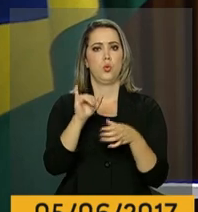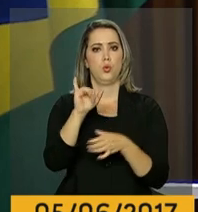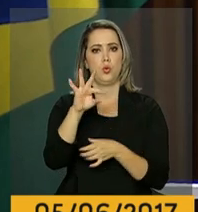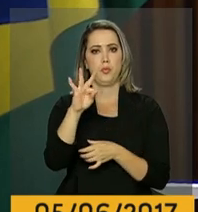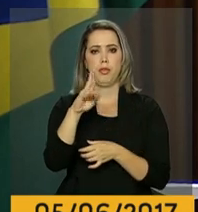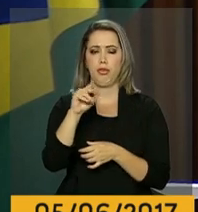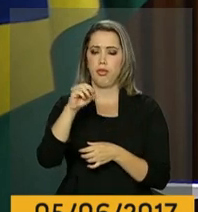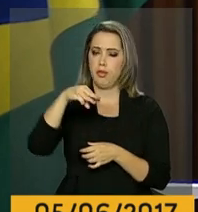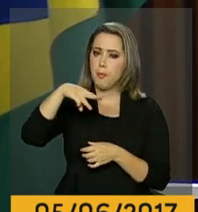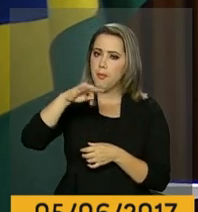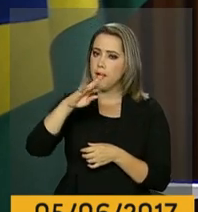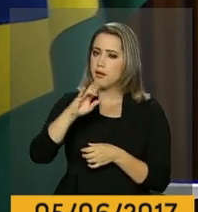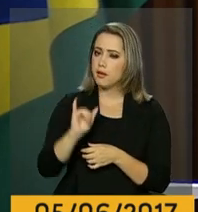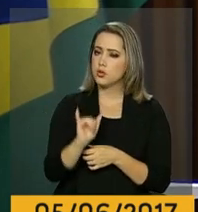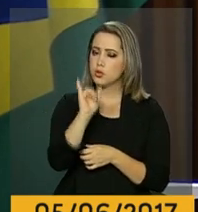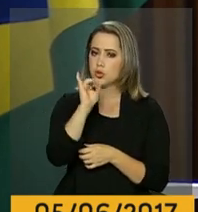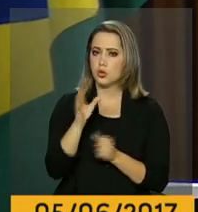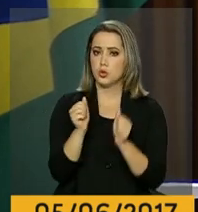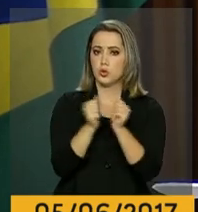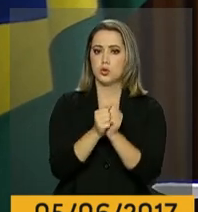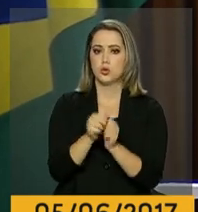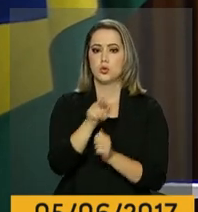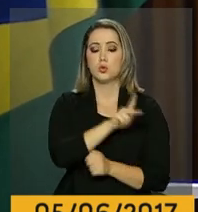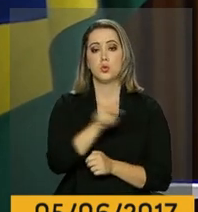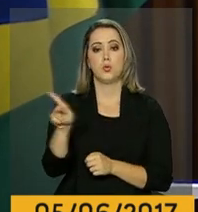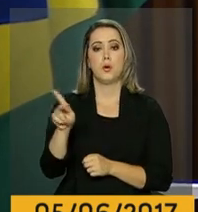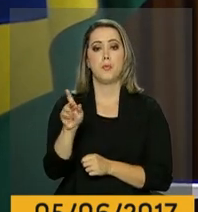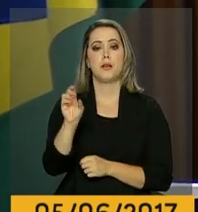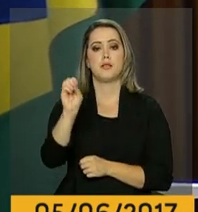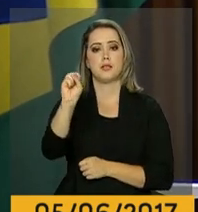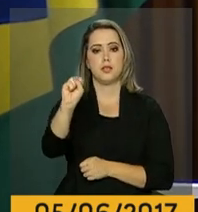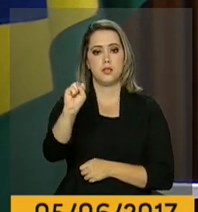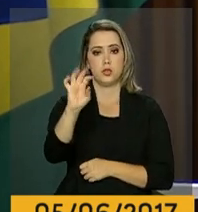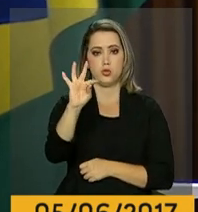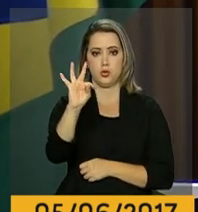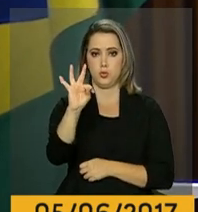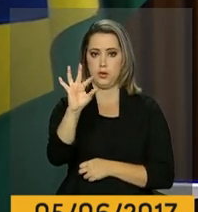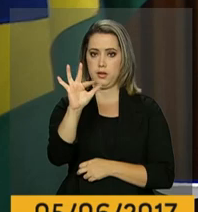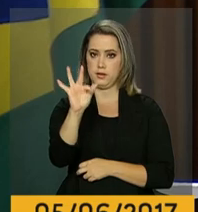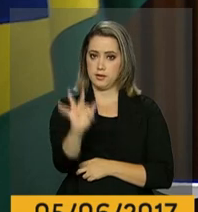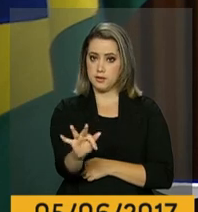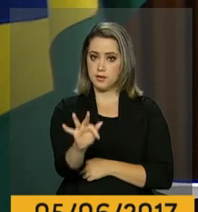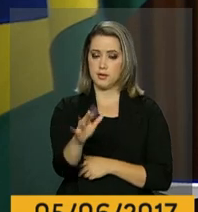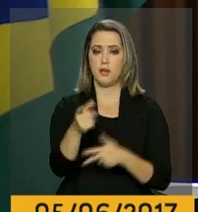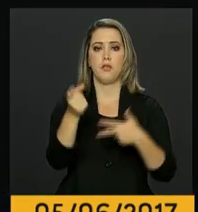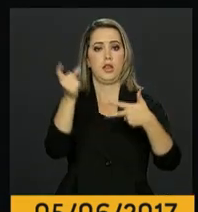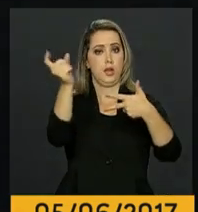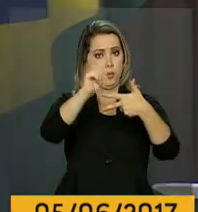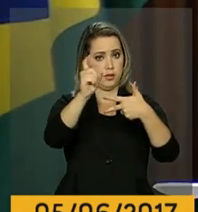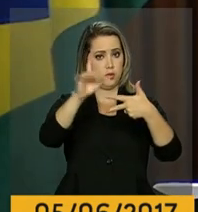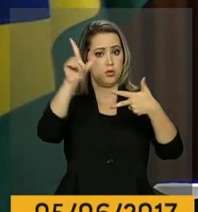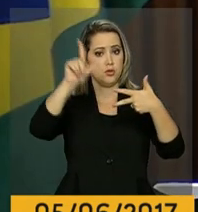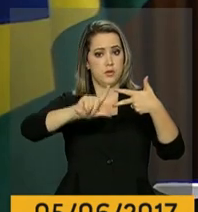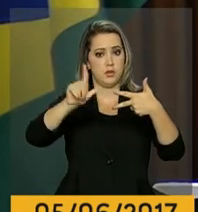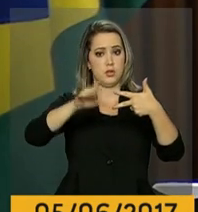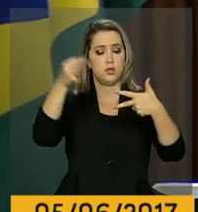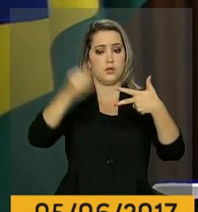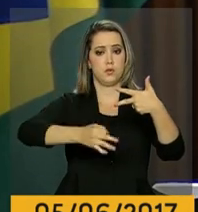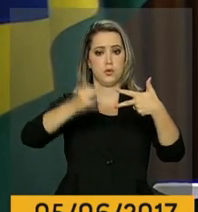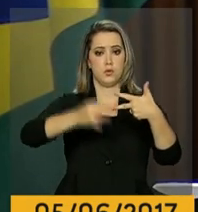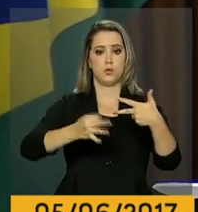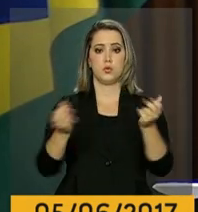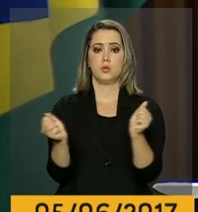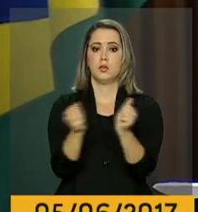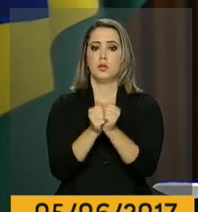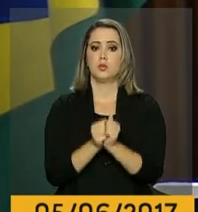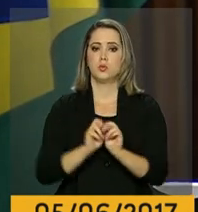presidente do do Supremo Tribunal Federal a presença do executivo e do Legislativo não é e